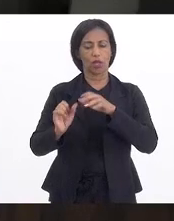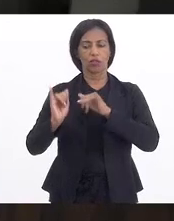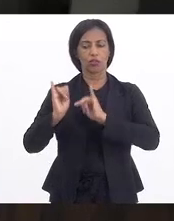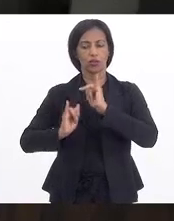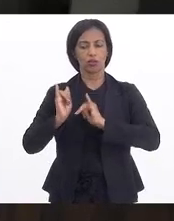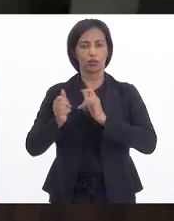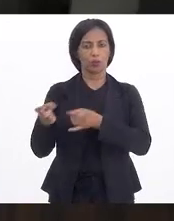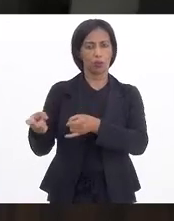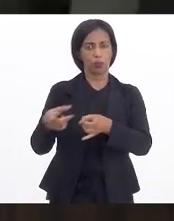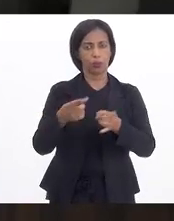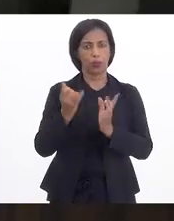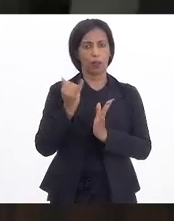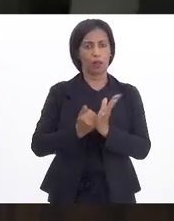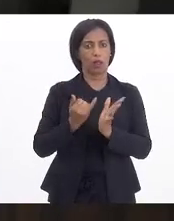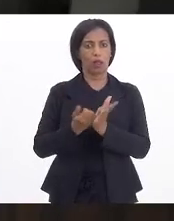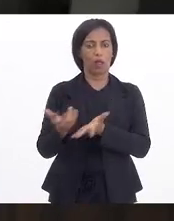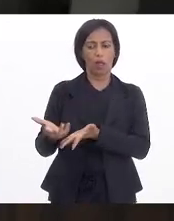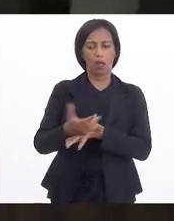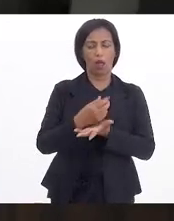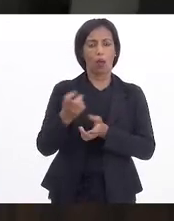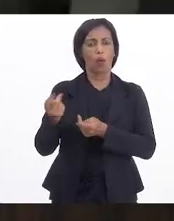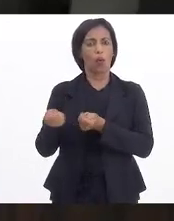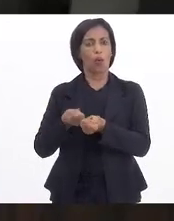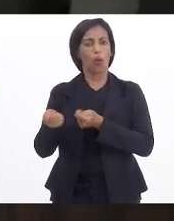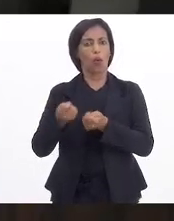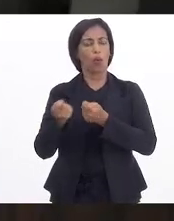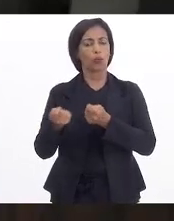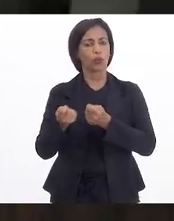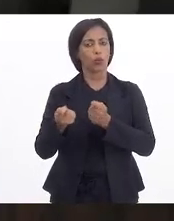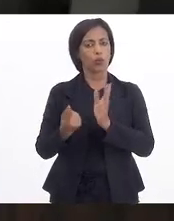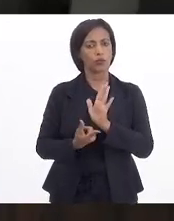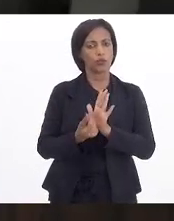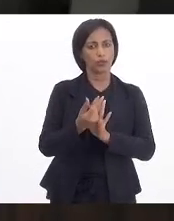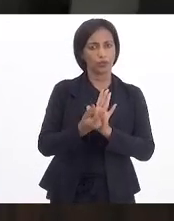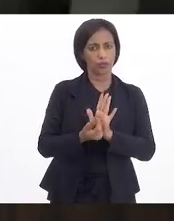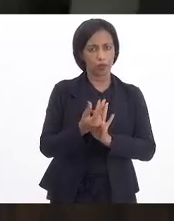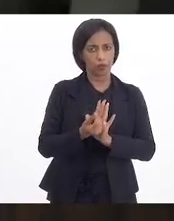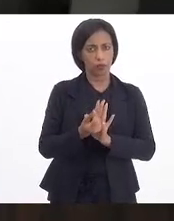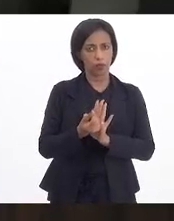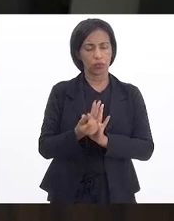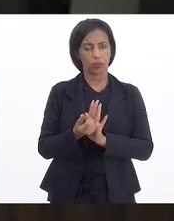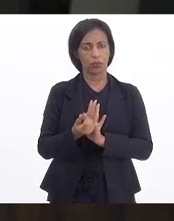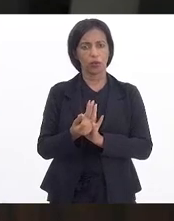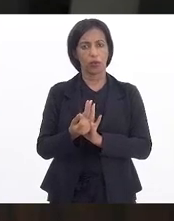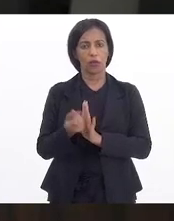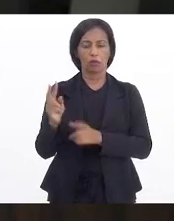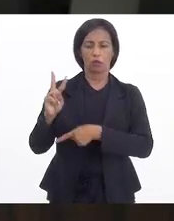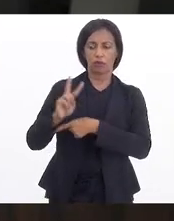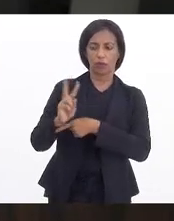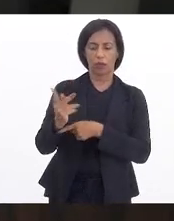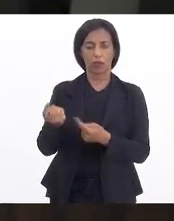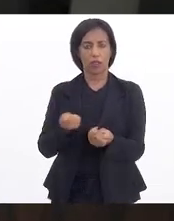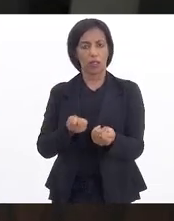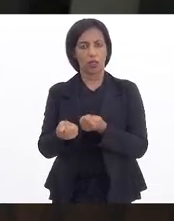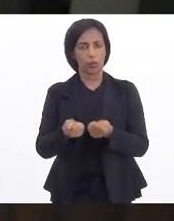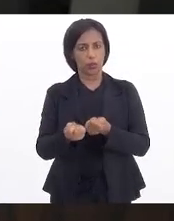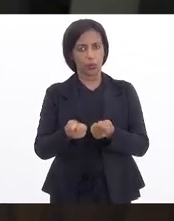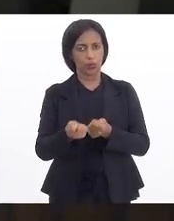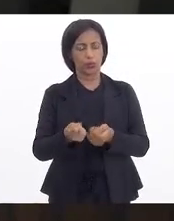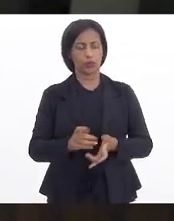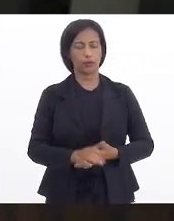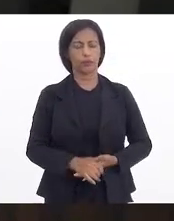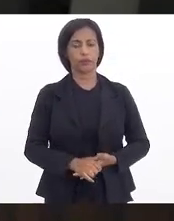comércios tributação controle da arrecadação Estadual fiscalização dos tributos estaduais e de orçamento Finanças fiscalização financeira e